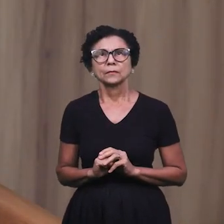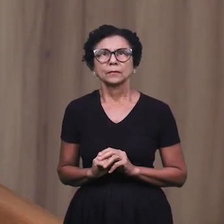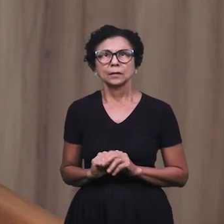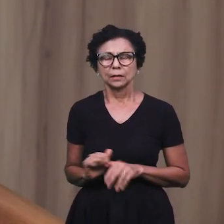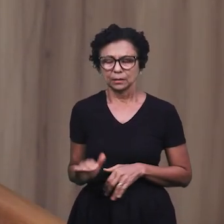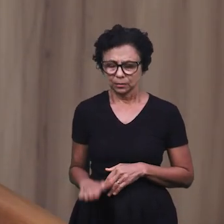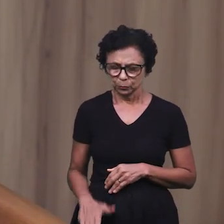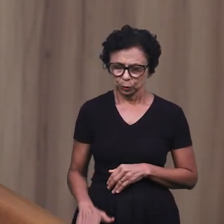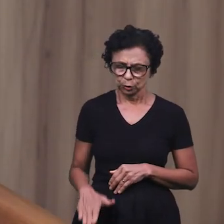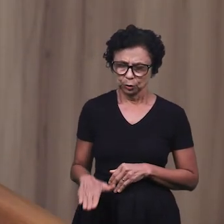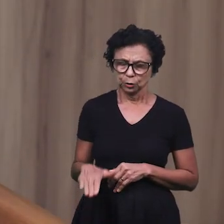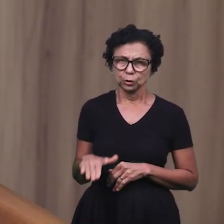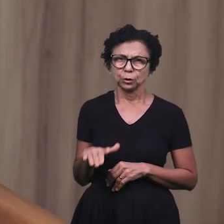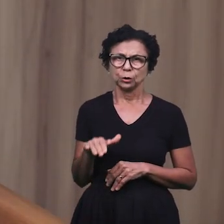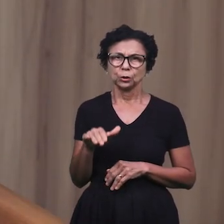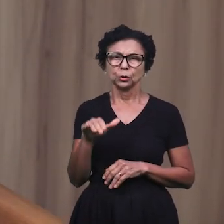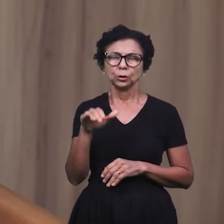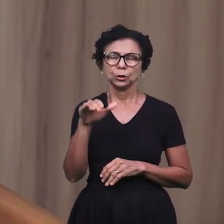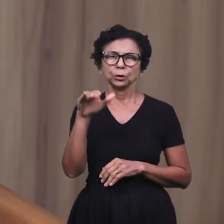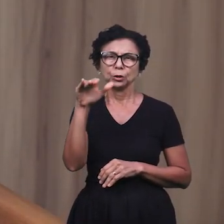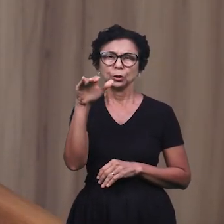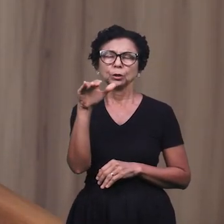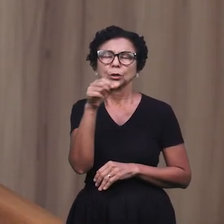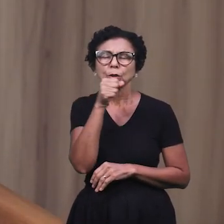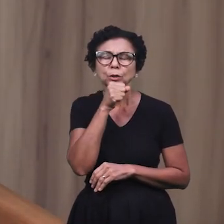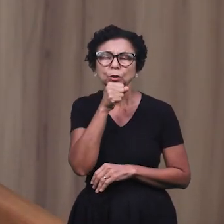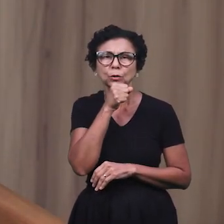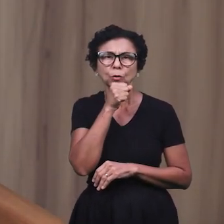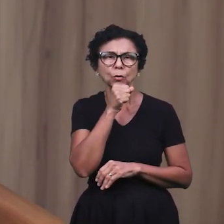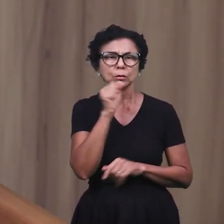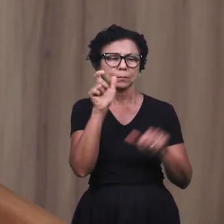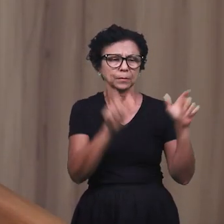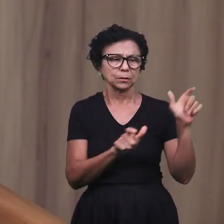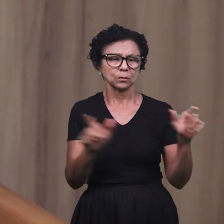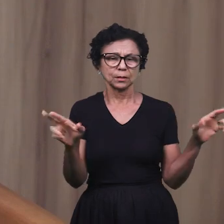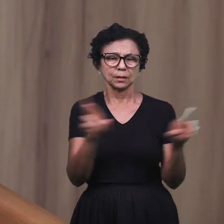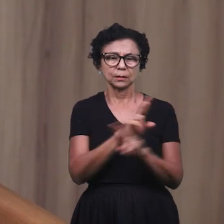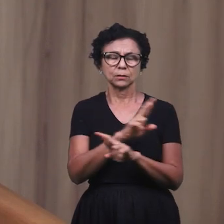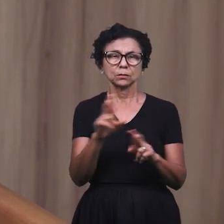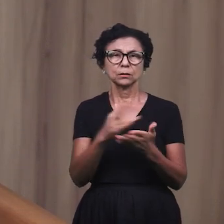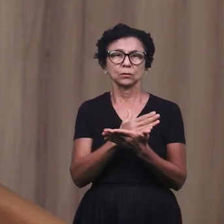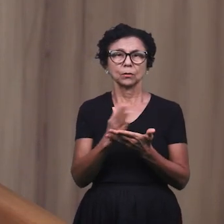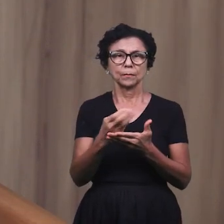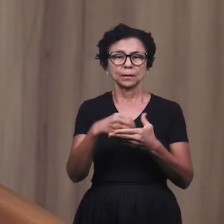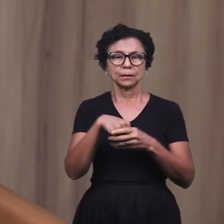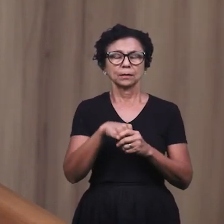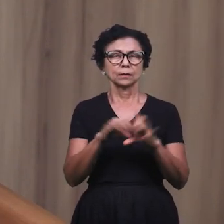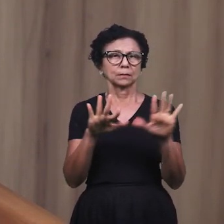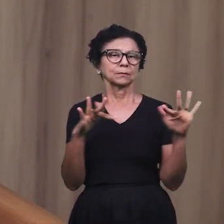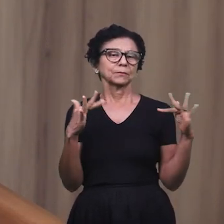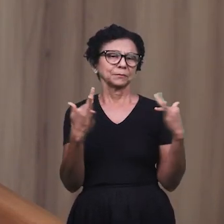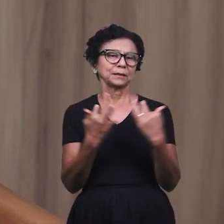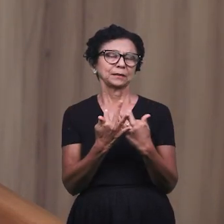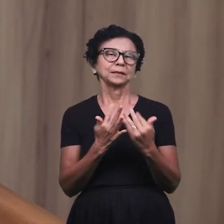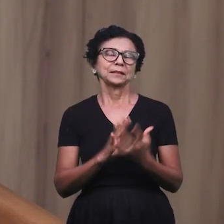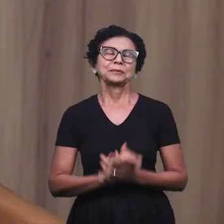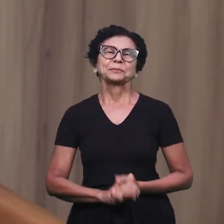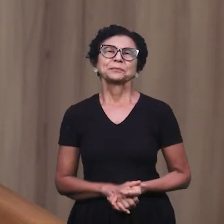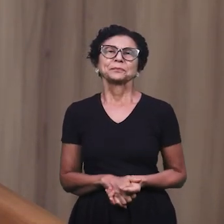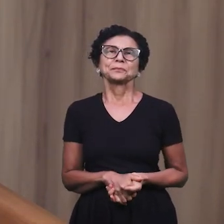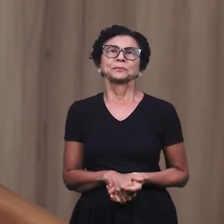até o mais velho, e essa relação, ela se inicia dentro da nossa própria família, ela começa dentro da nossa família,